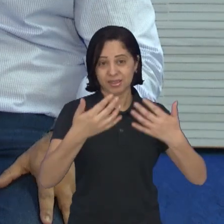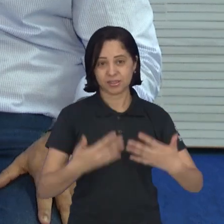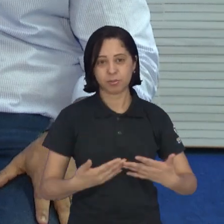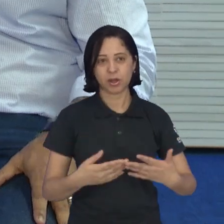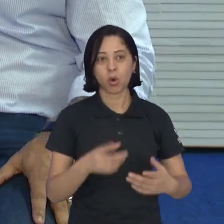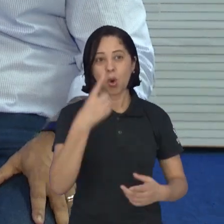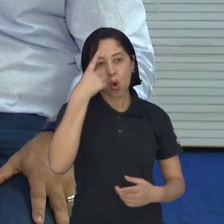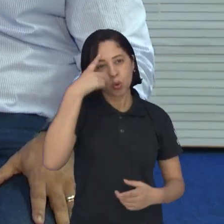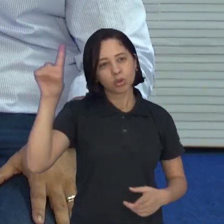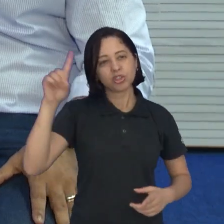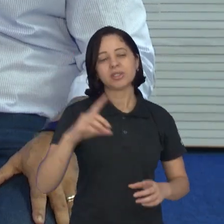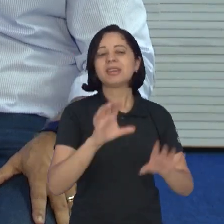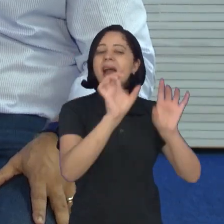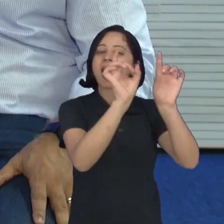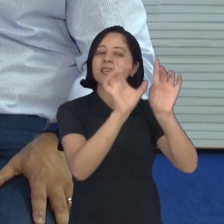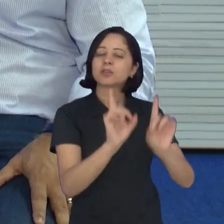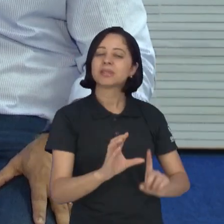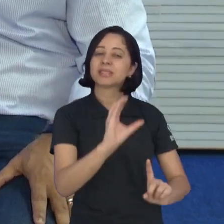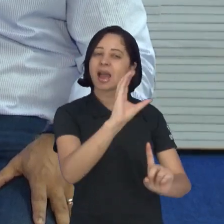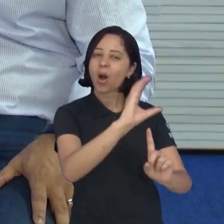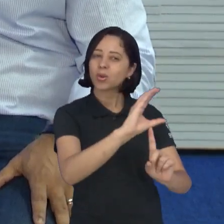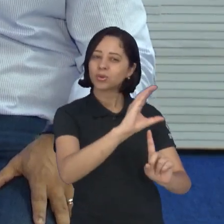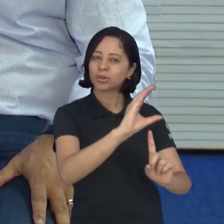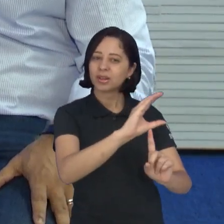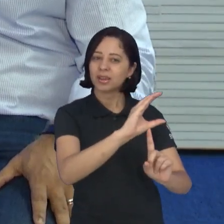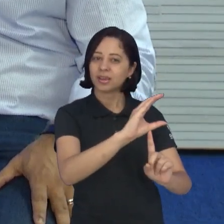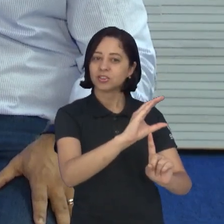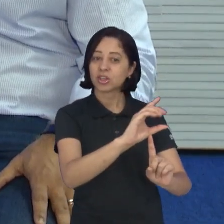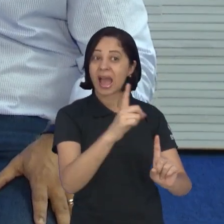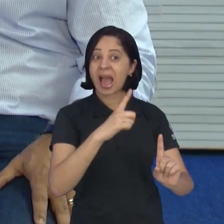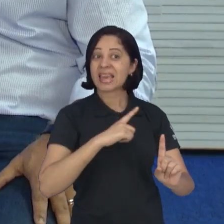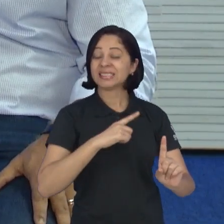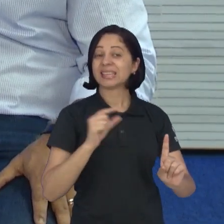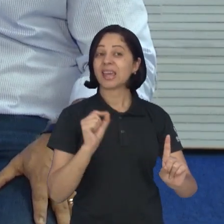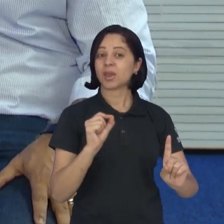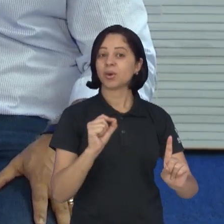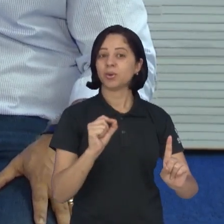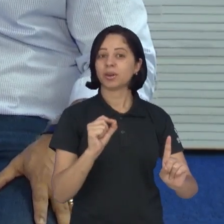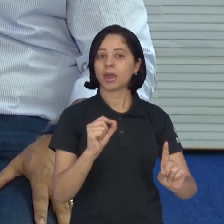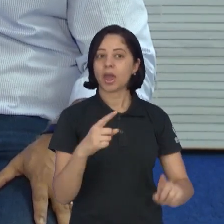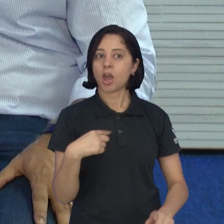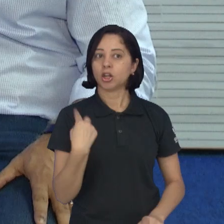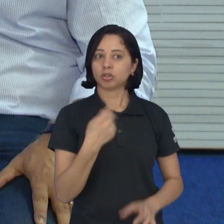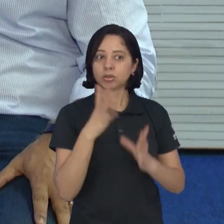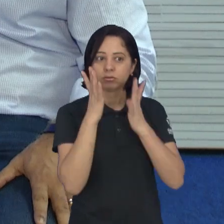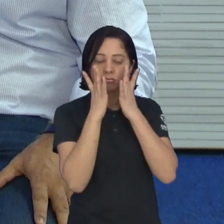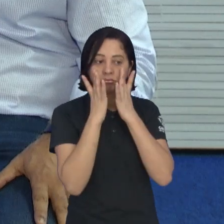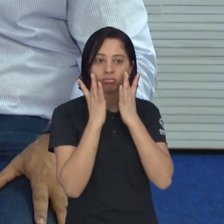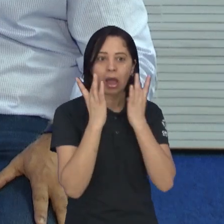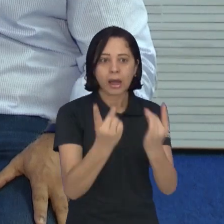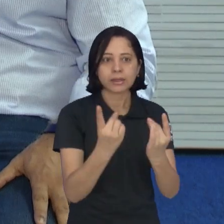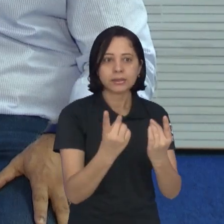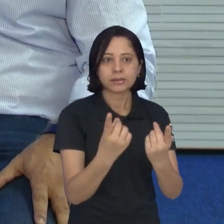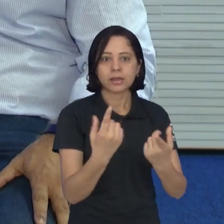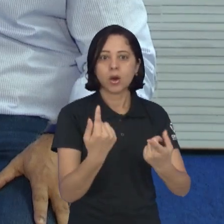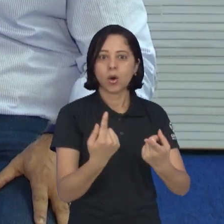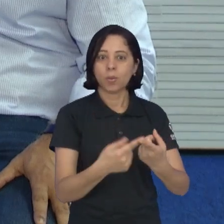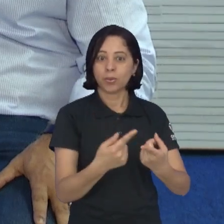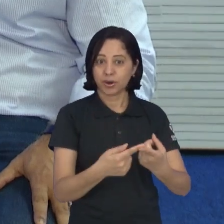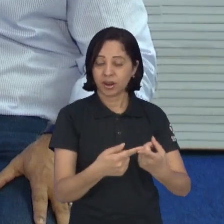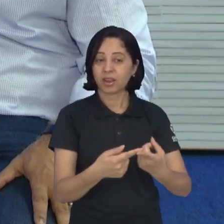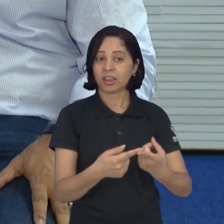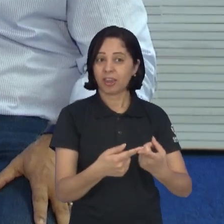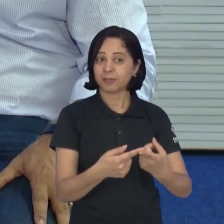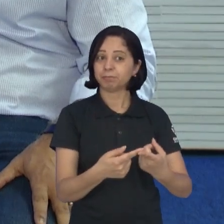do Consumidor que está se aproximando e a gente tem essa questão, né, de estar sempre alerta a esses momentos com a nossa